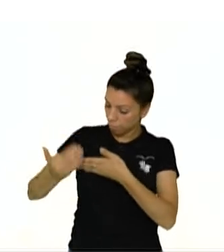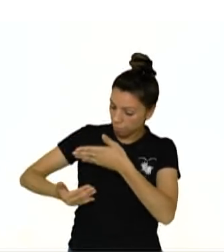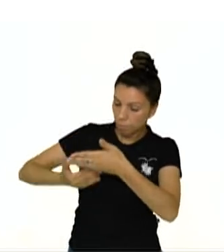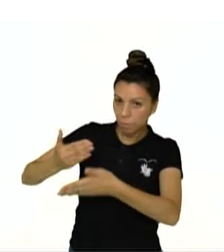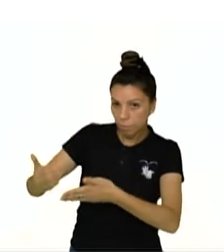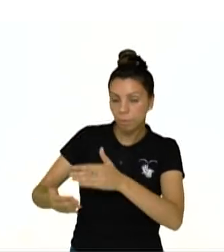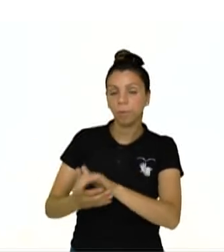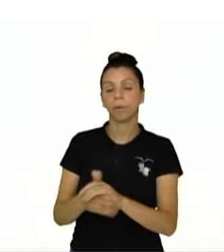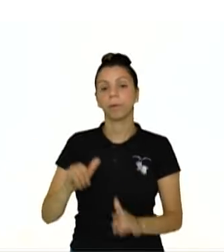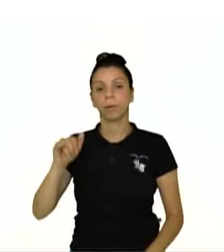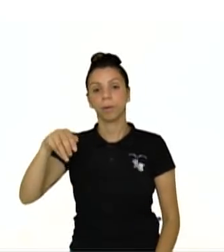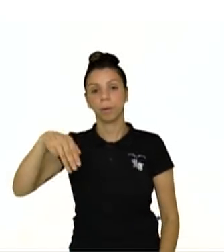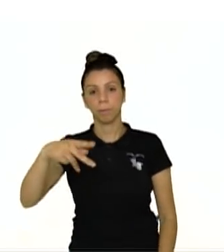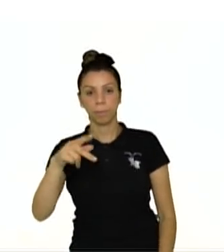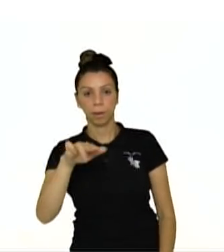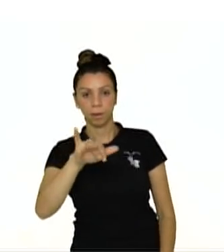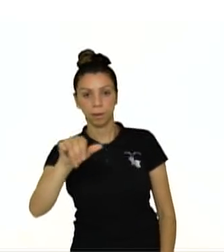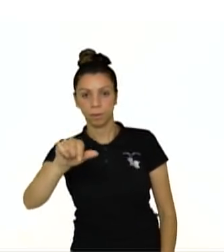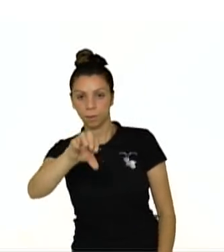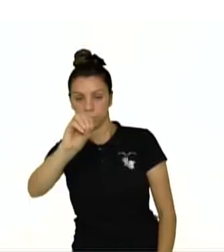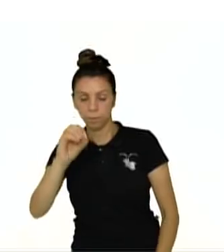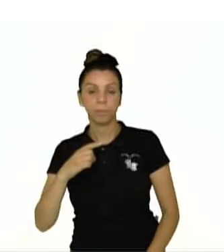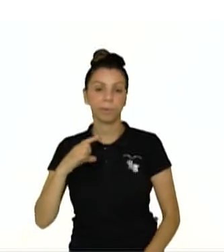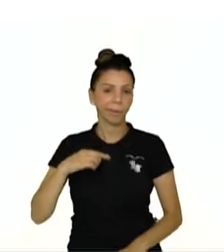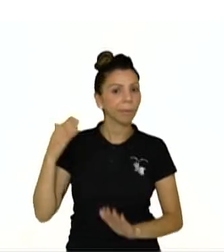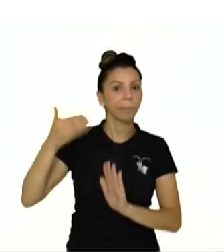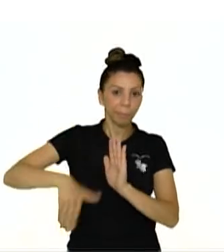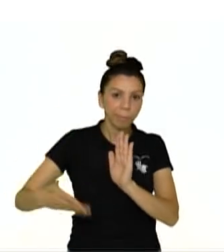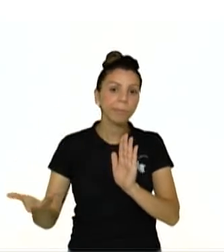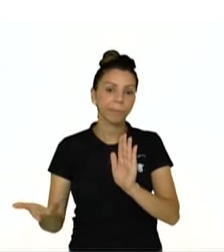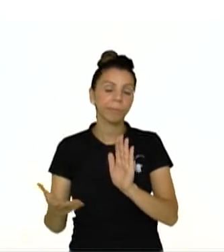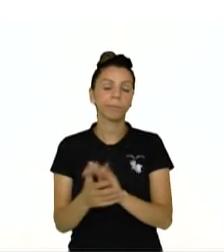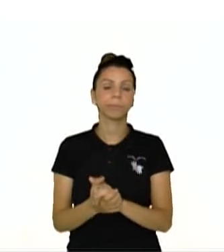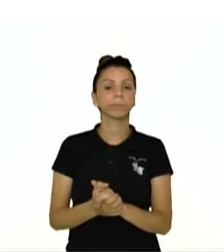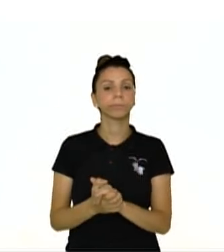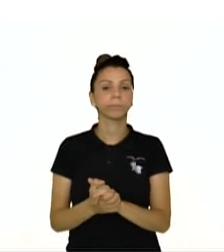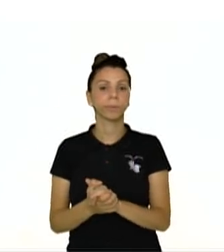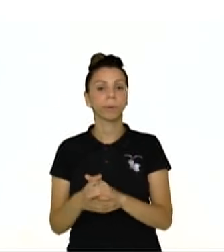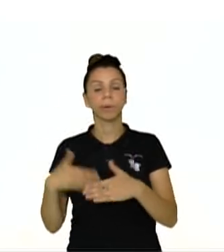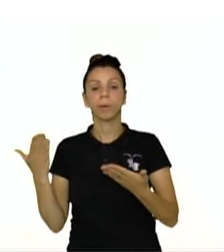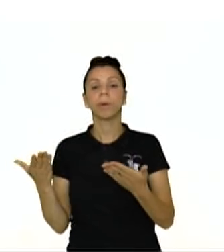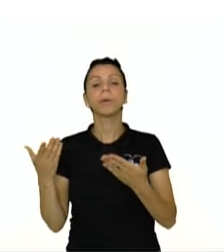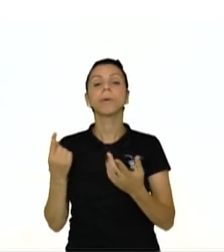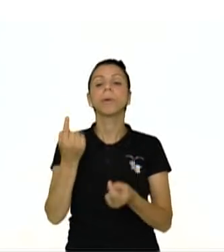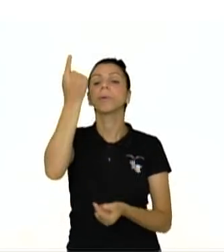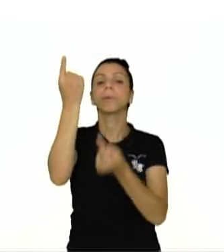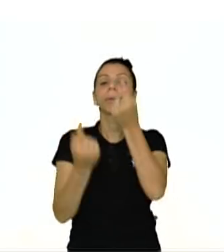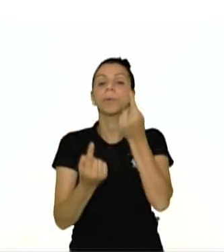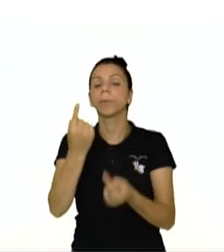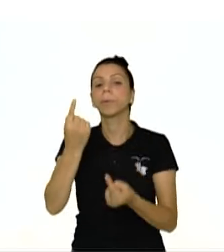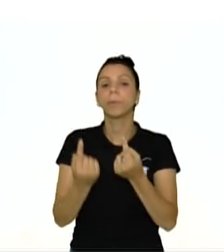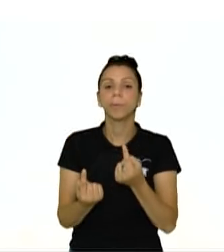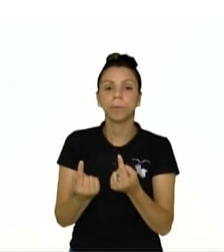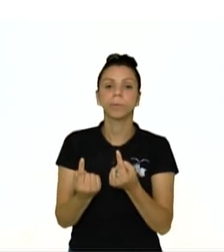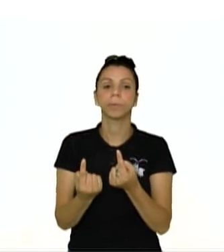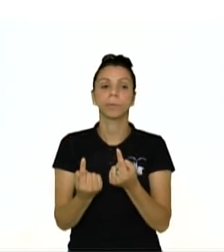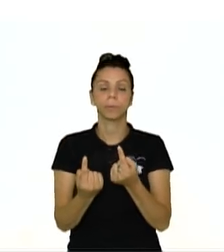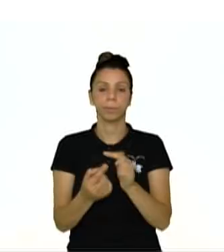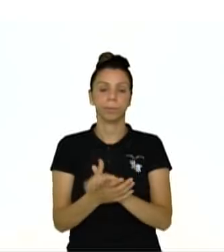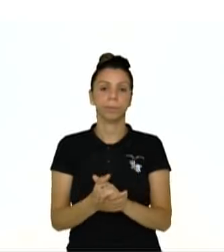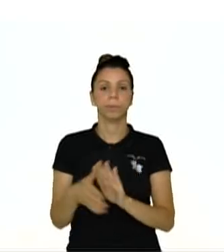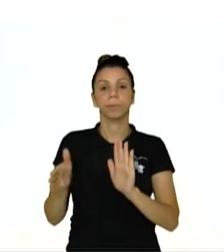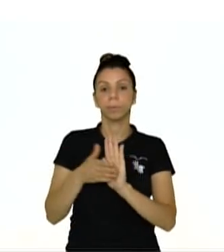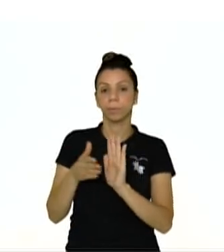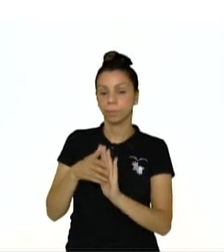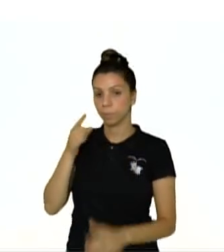chamamos de imperialismo, teve-se justificativa. Qual justificativa entre as